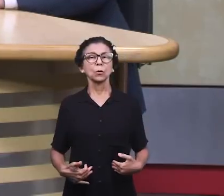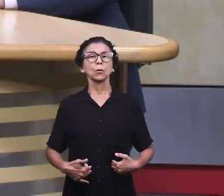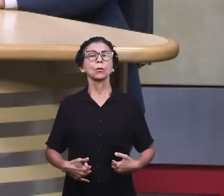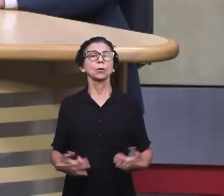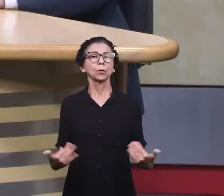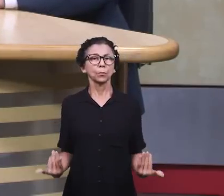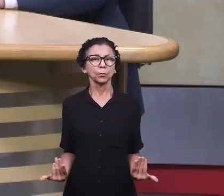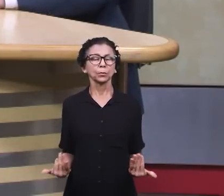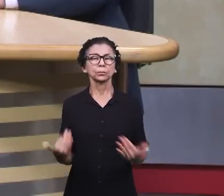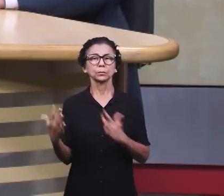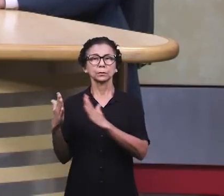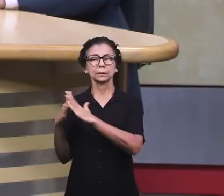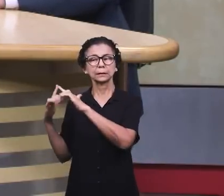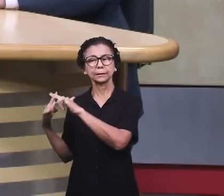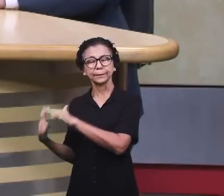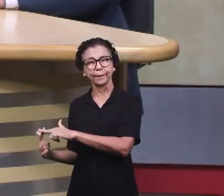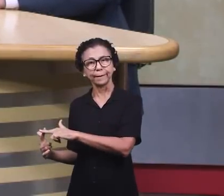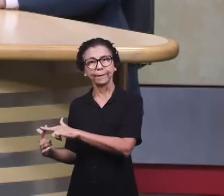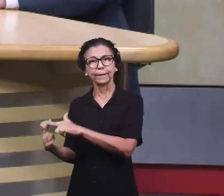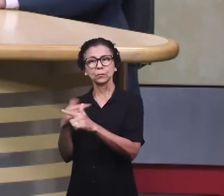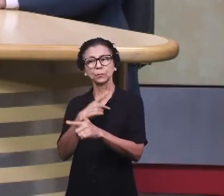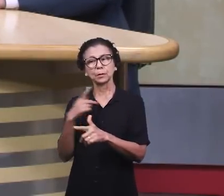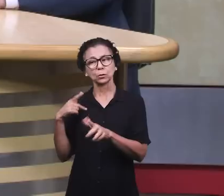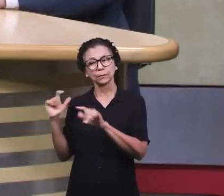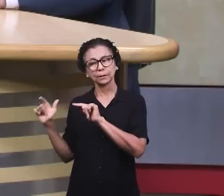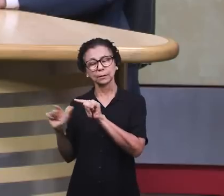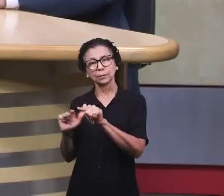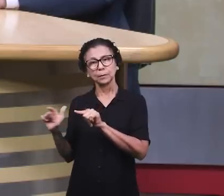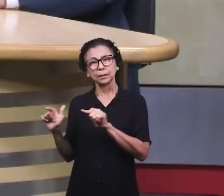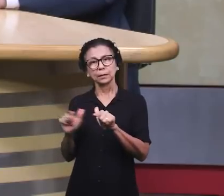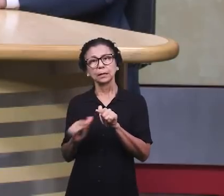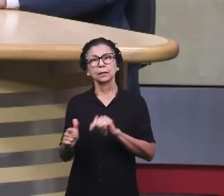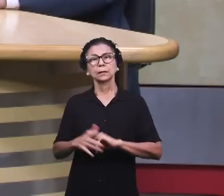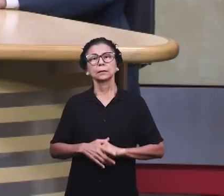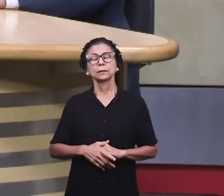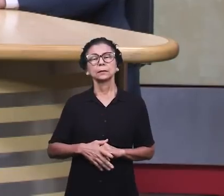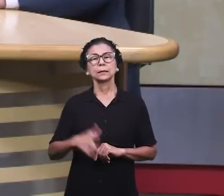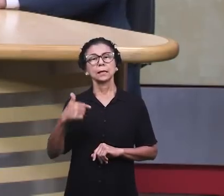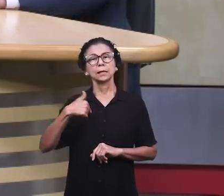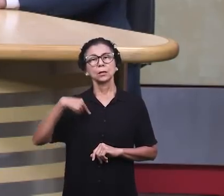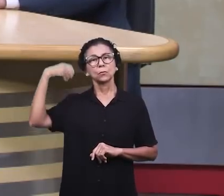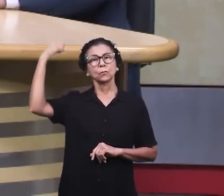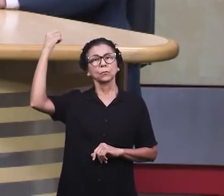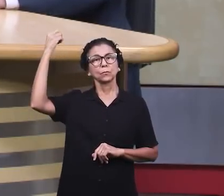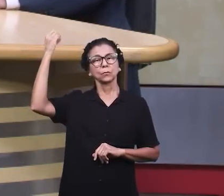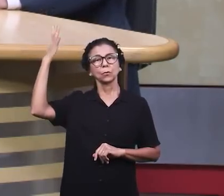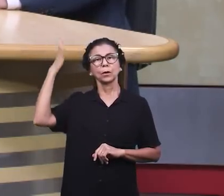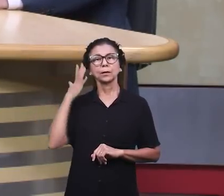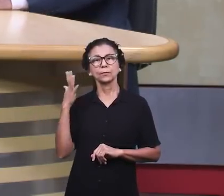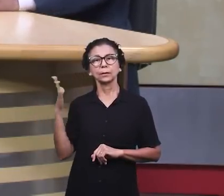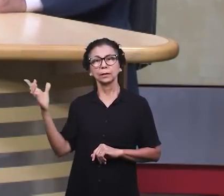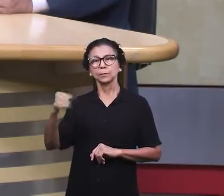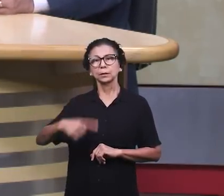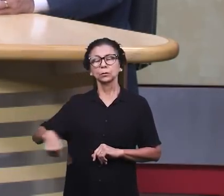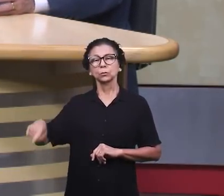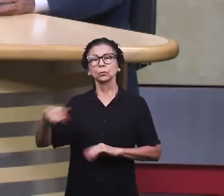vai trabalhar com a igreja. Eu vou revelar o culto à igreja. Aí